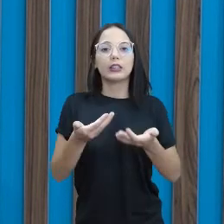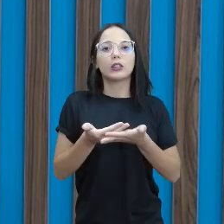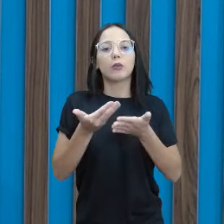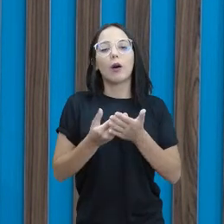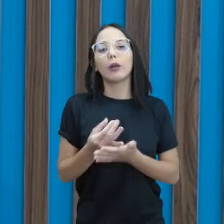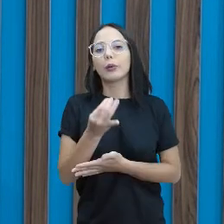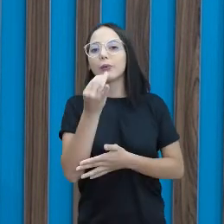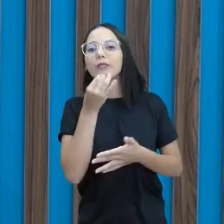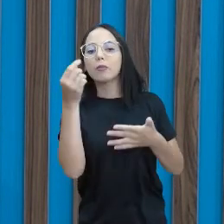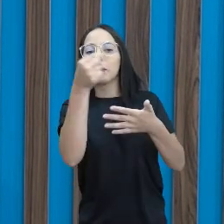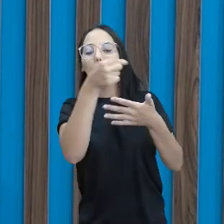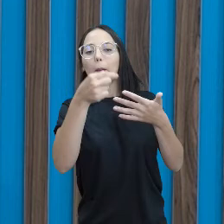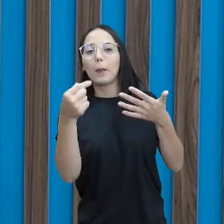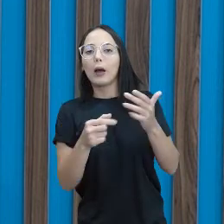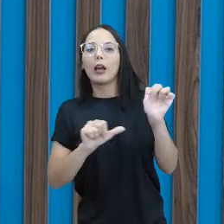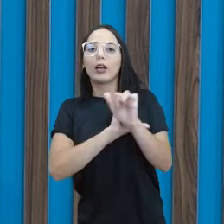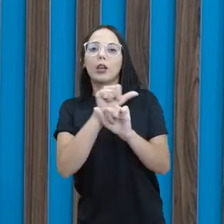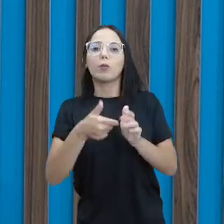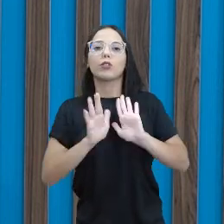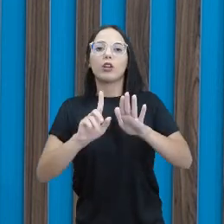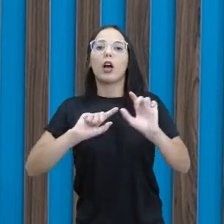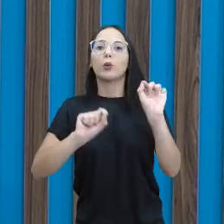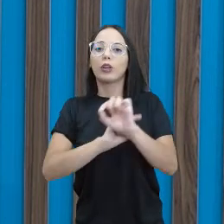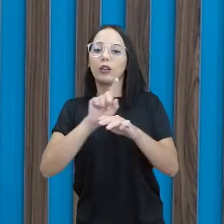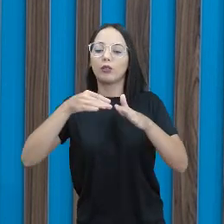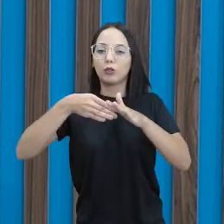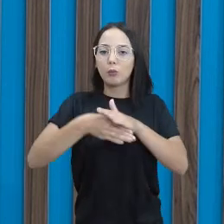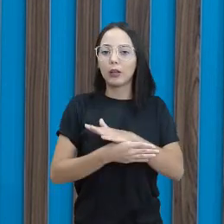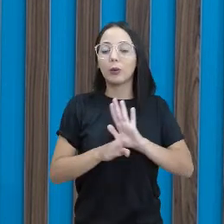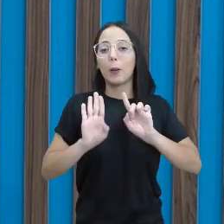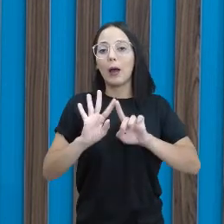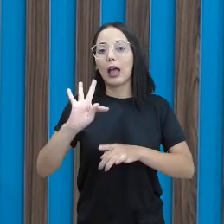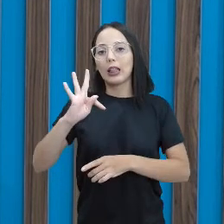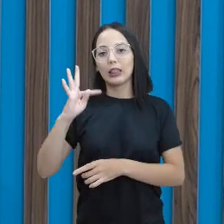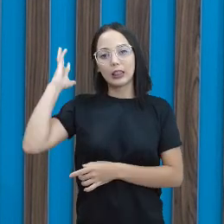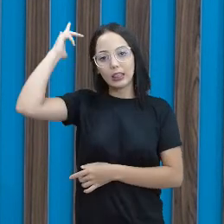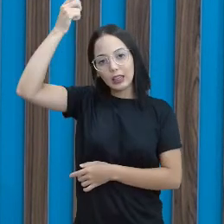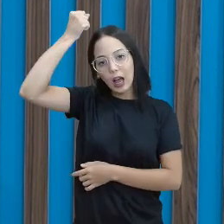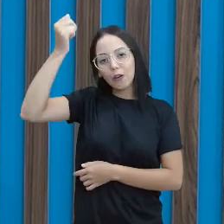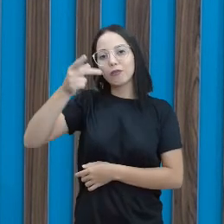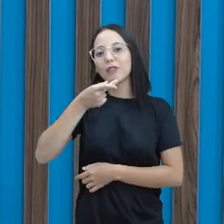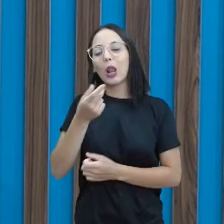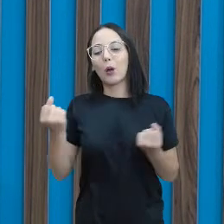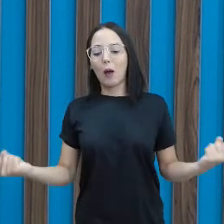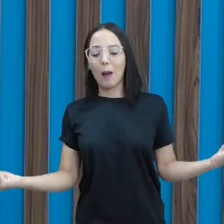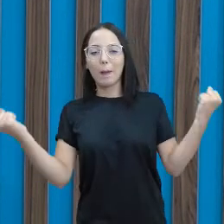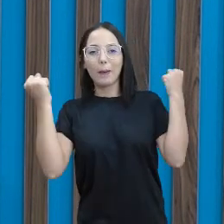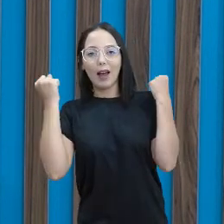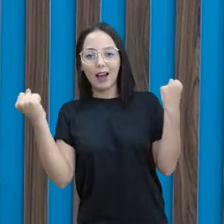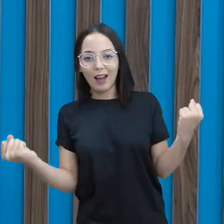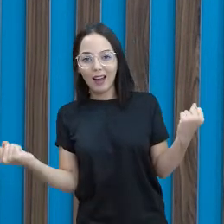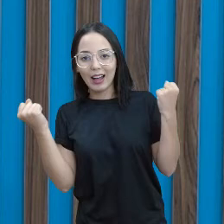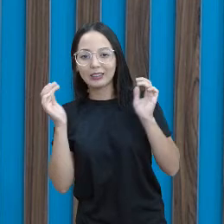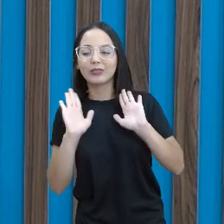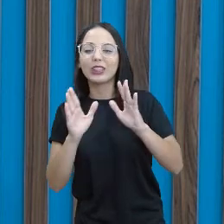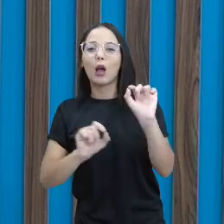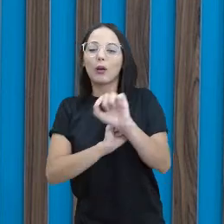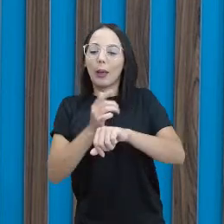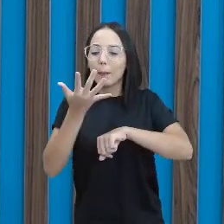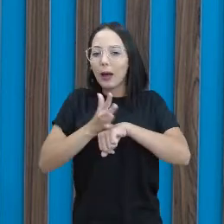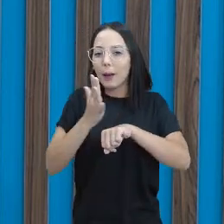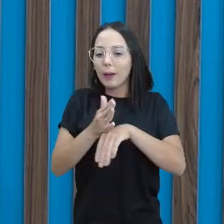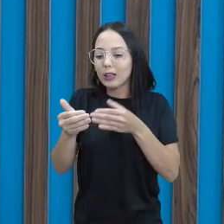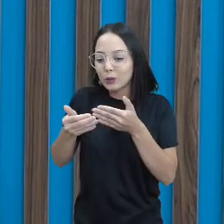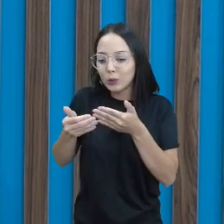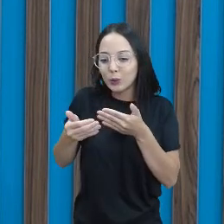esses exemplos que fogem do que você está acostumado. Mas como o Tiago colocou ali, né, o rapaz fazendo exercício, ele fazendo exercício, com um pouquinho de prática,